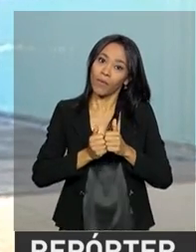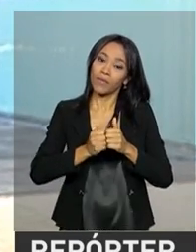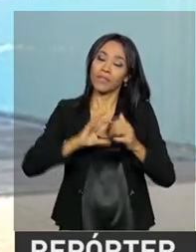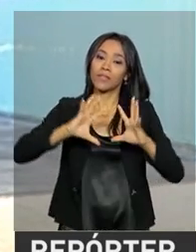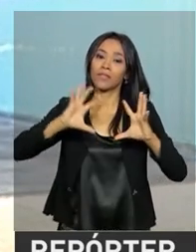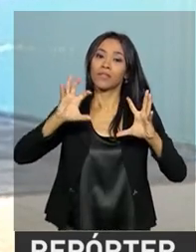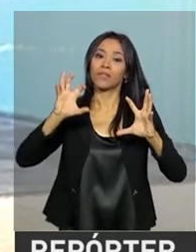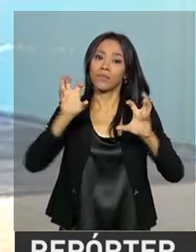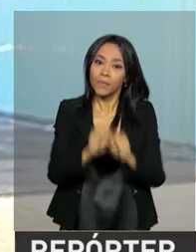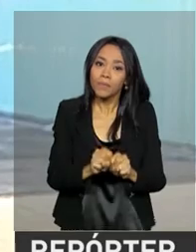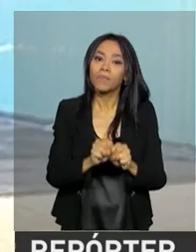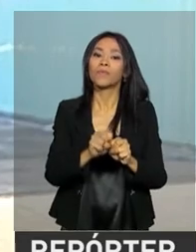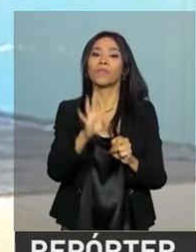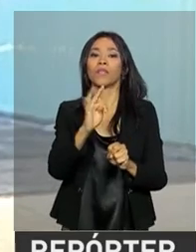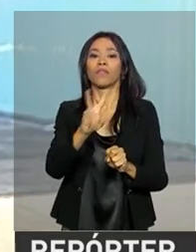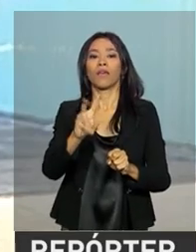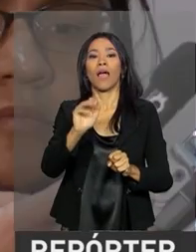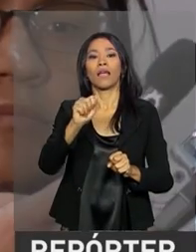seja desligado.